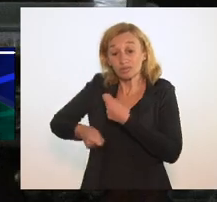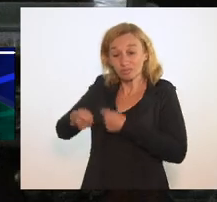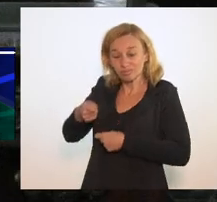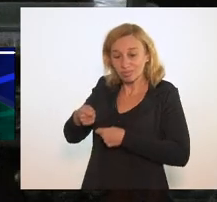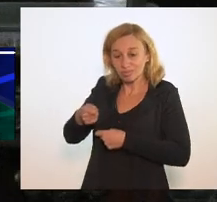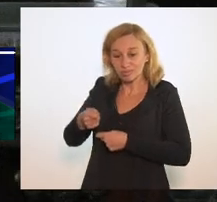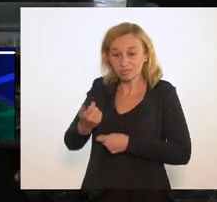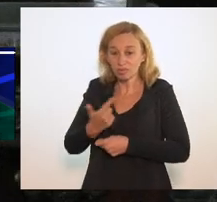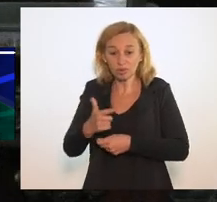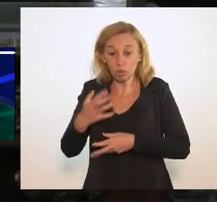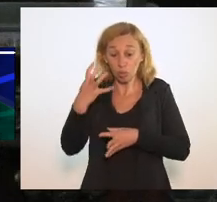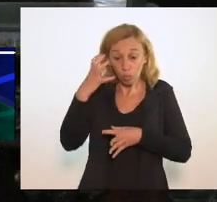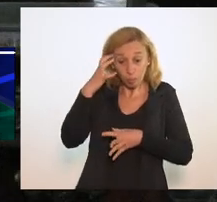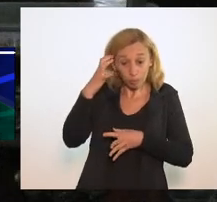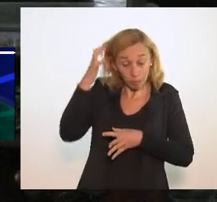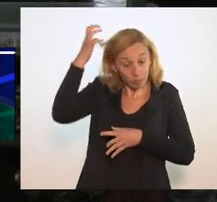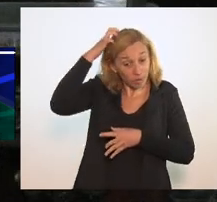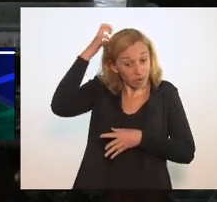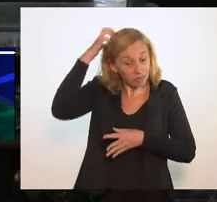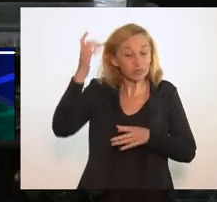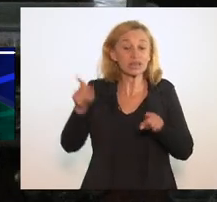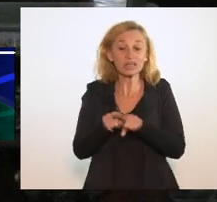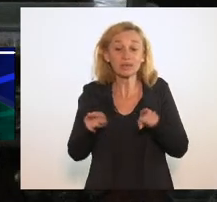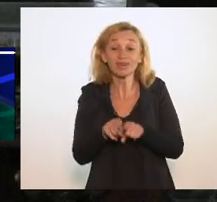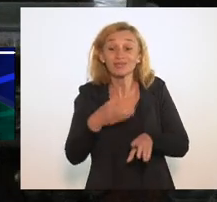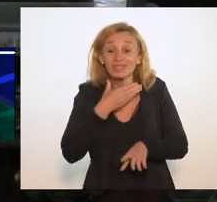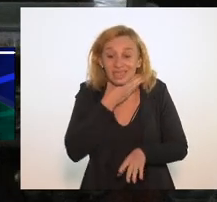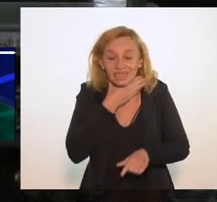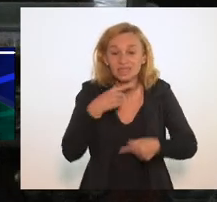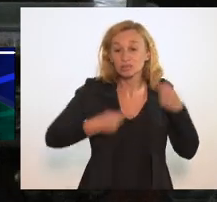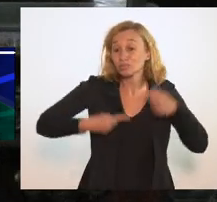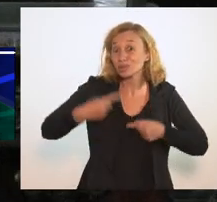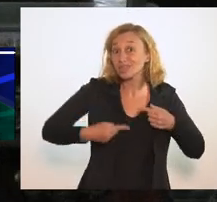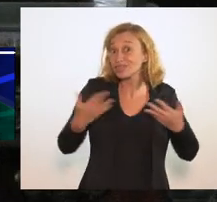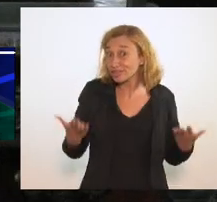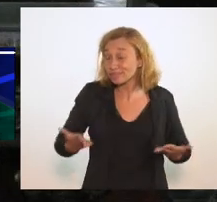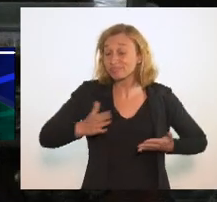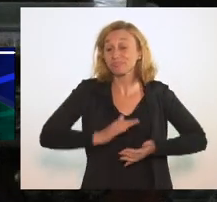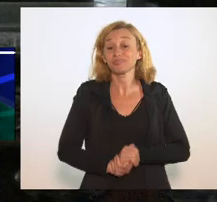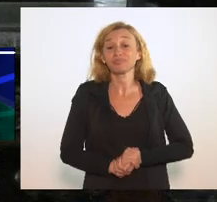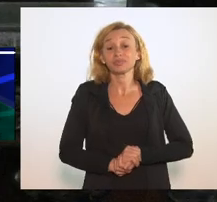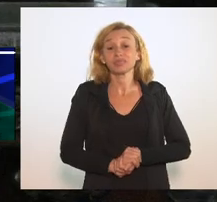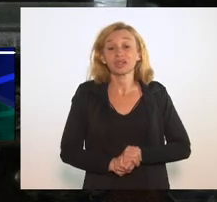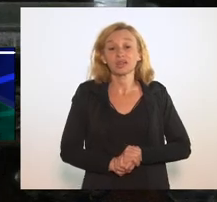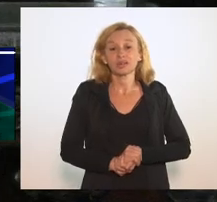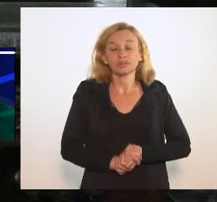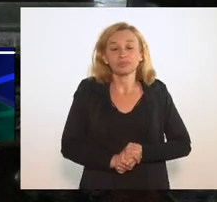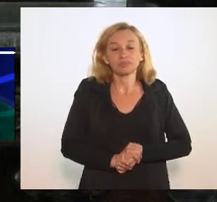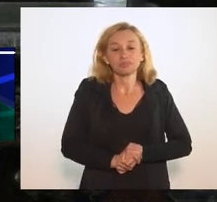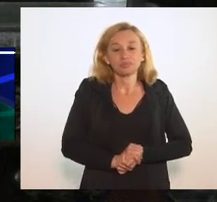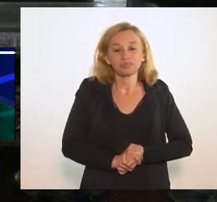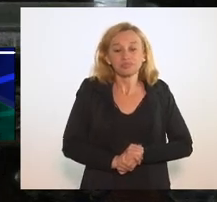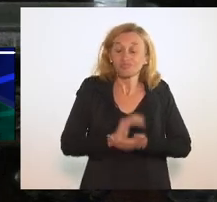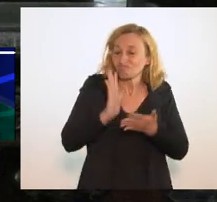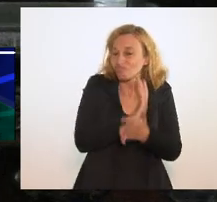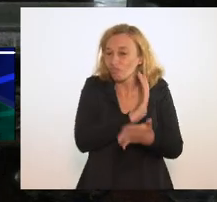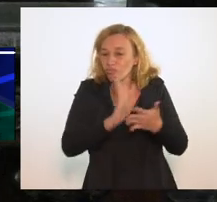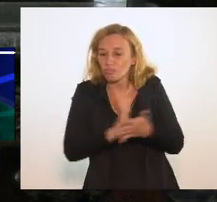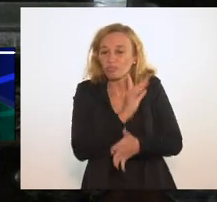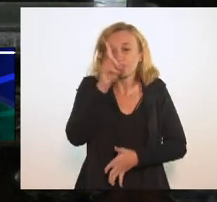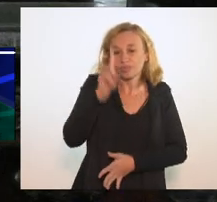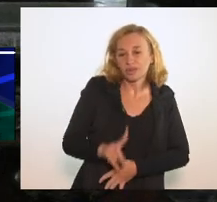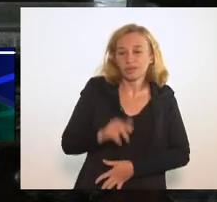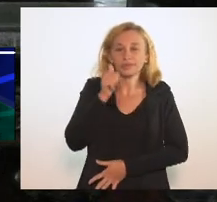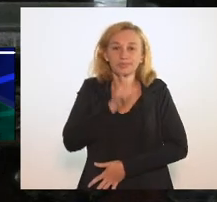sem precedente, e crises políticas cíclicas. que faz com que alguns direitos